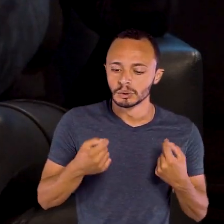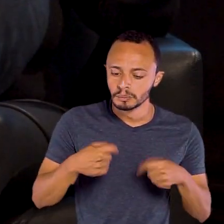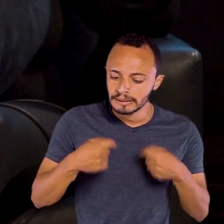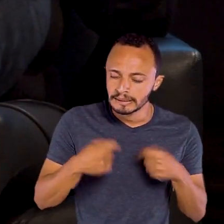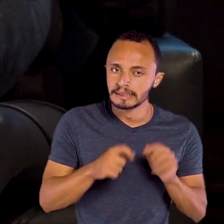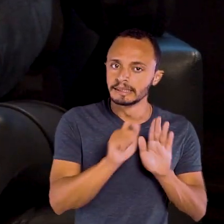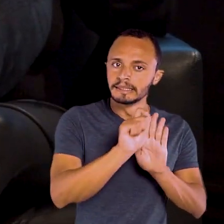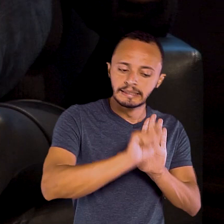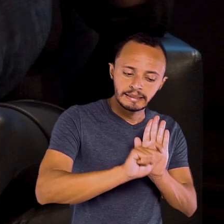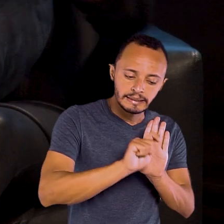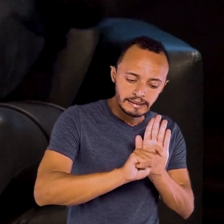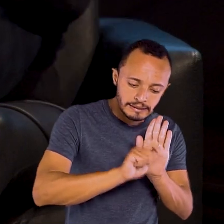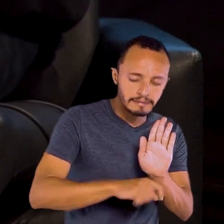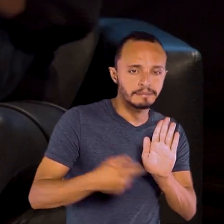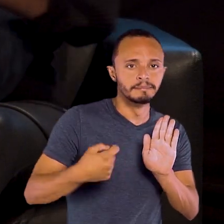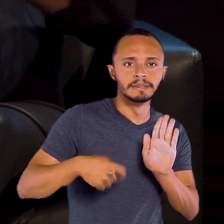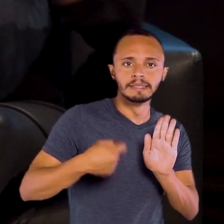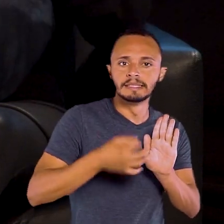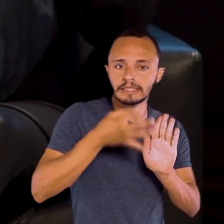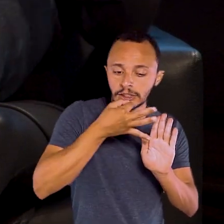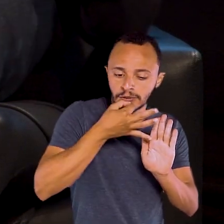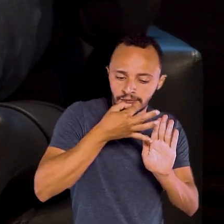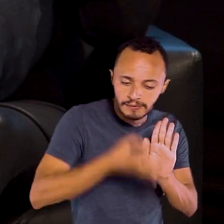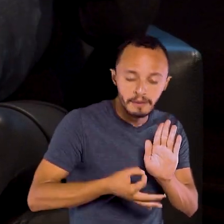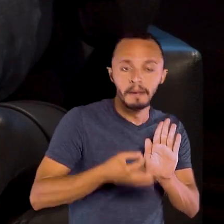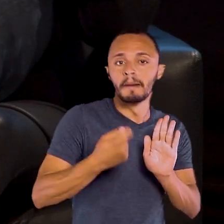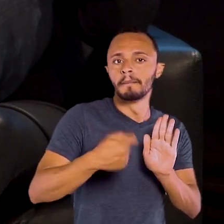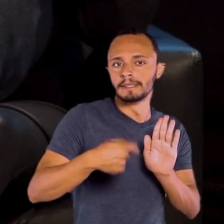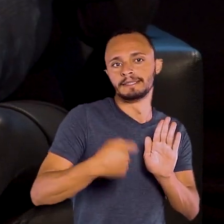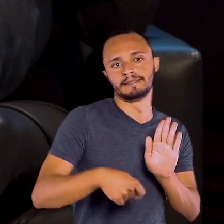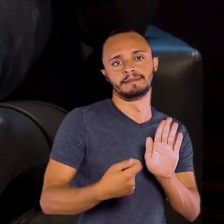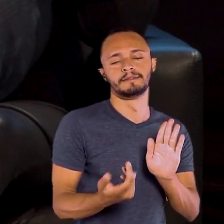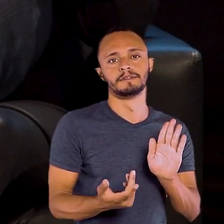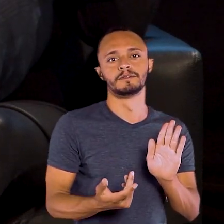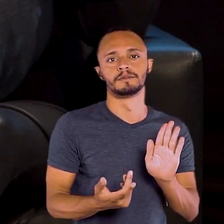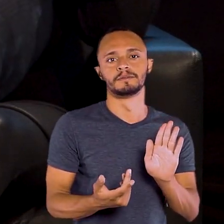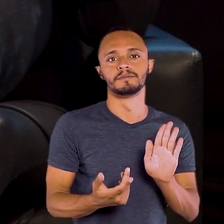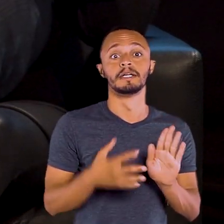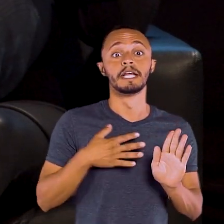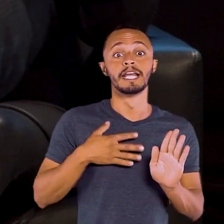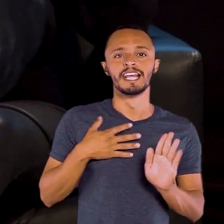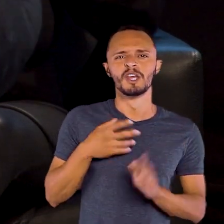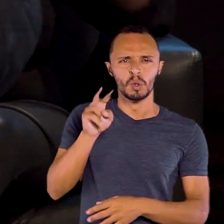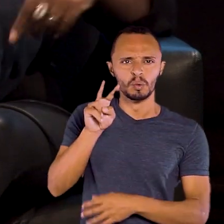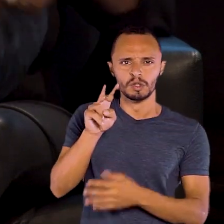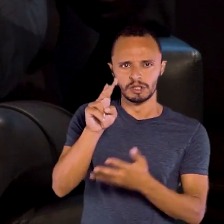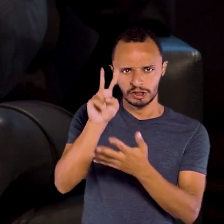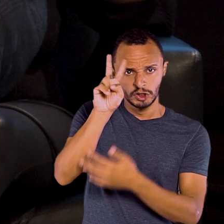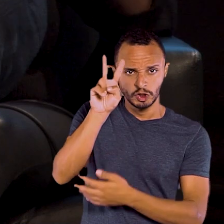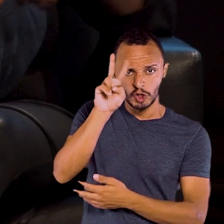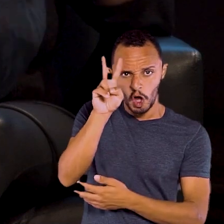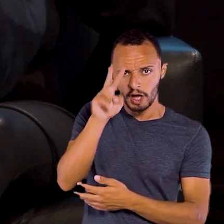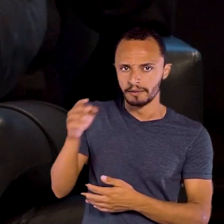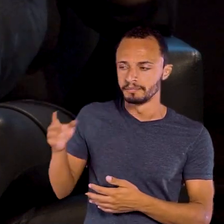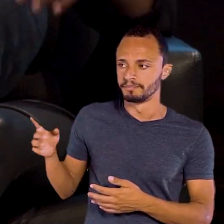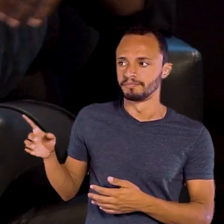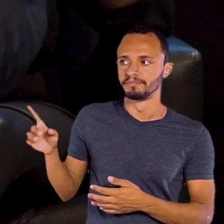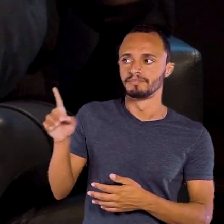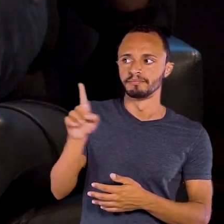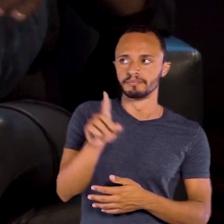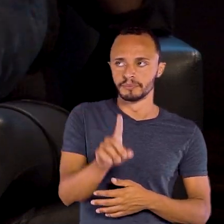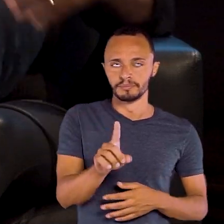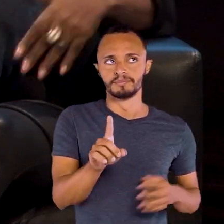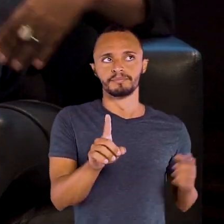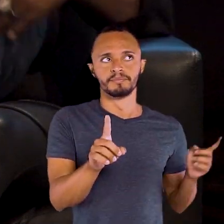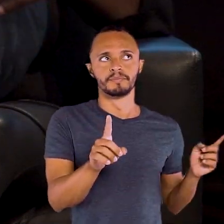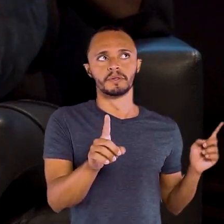fui colecionando esses casos aí que a realidade impõe, e